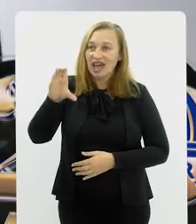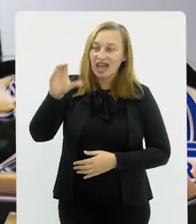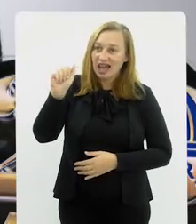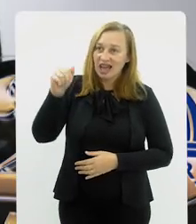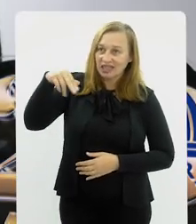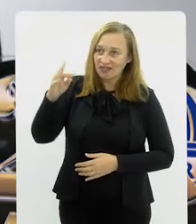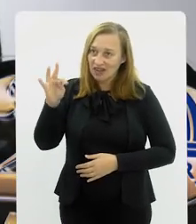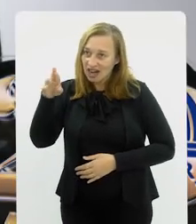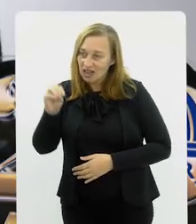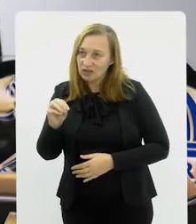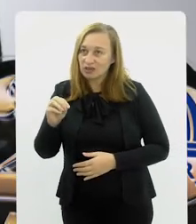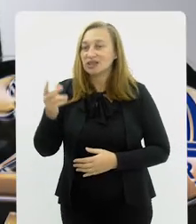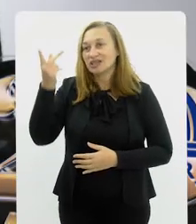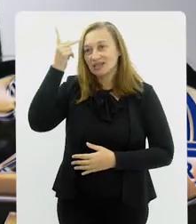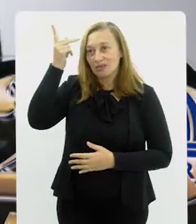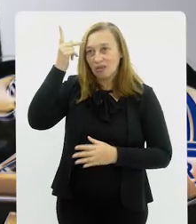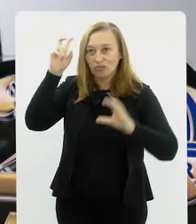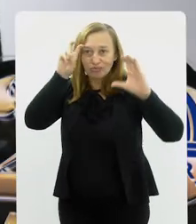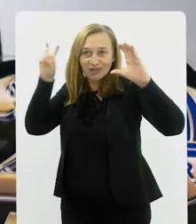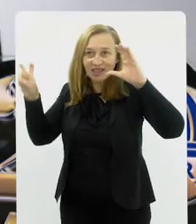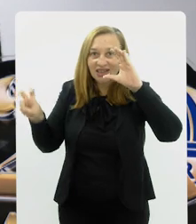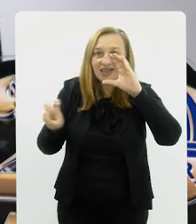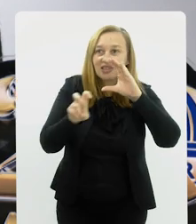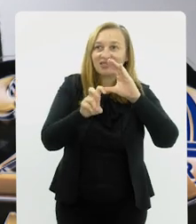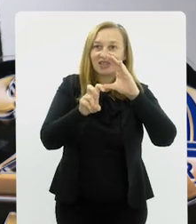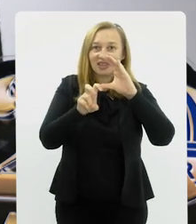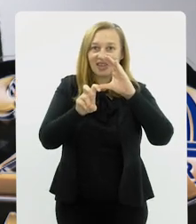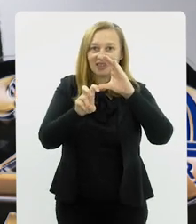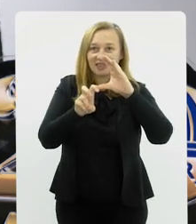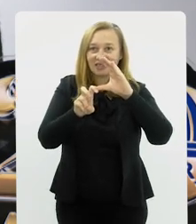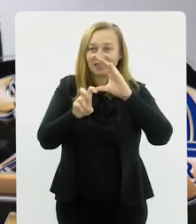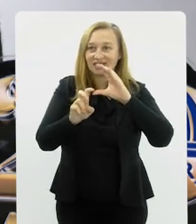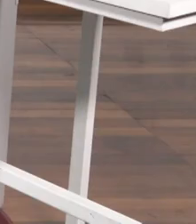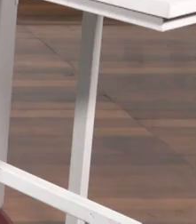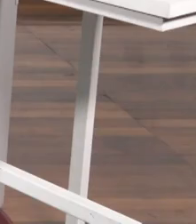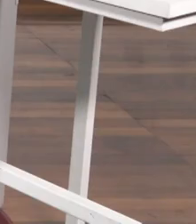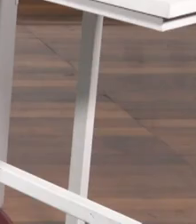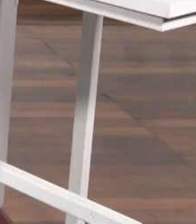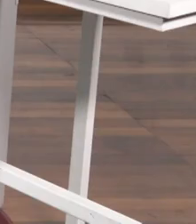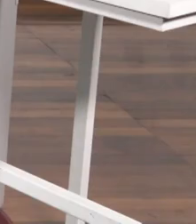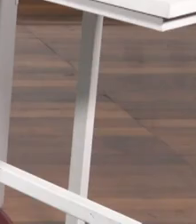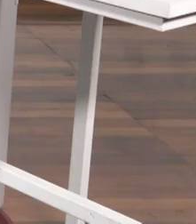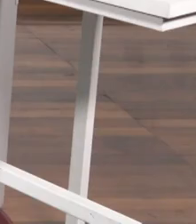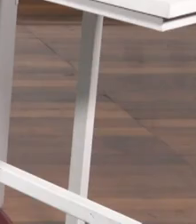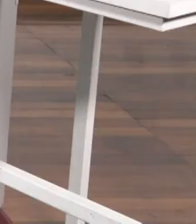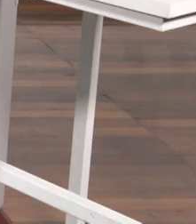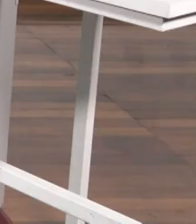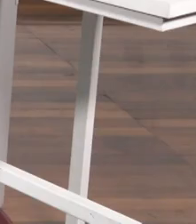Danilo Dantas, carnavalesco de São Paulo, aqui no nosso Quintas com Quintais.